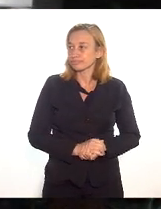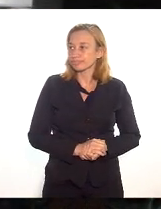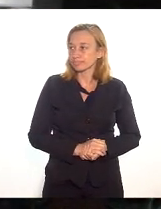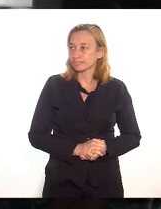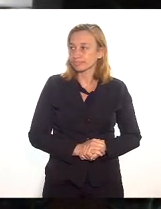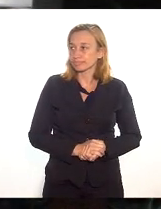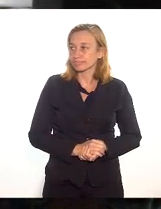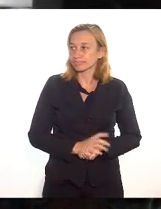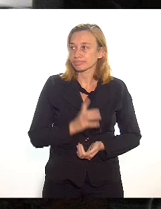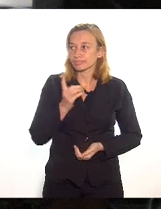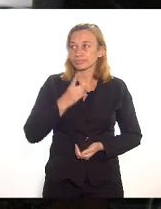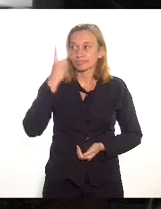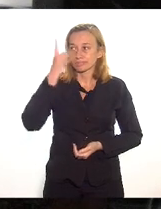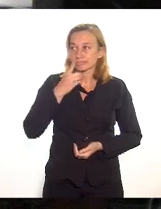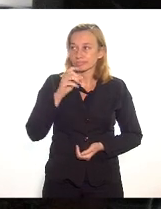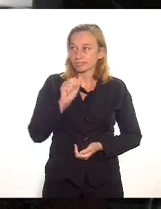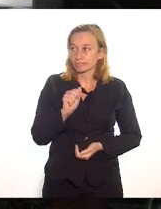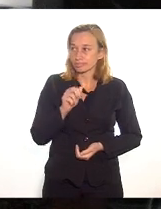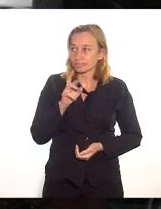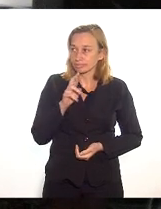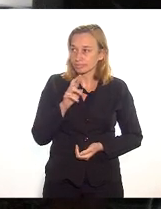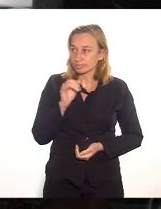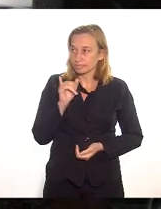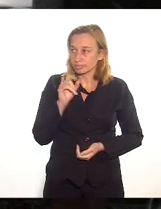palavra, a deputada Adriana Baltazar.